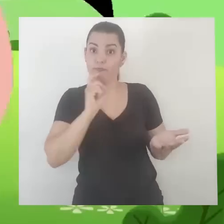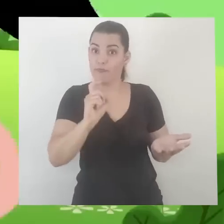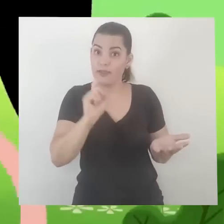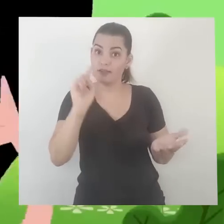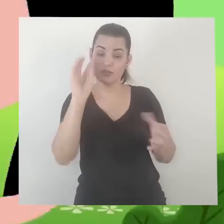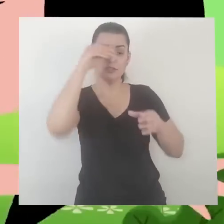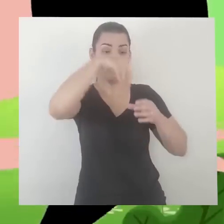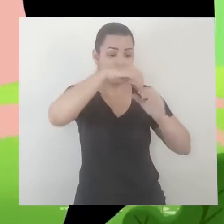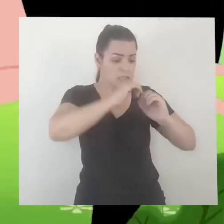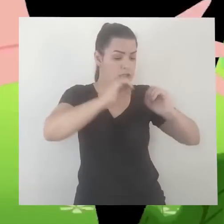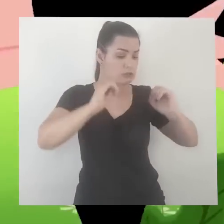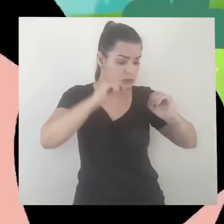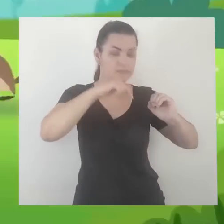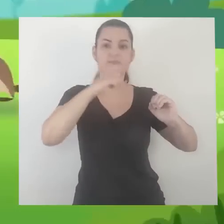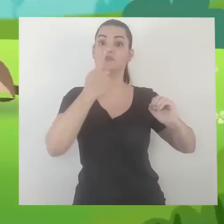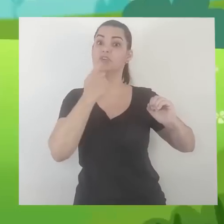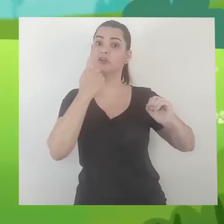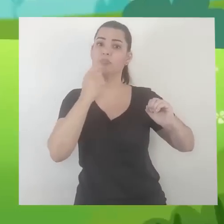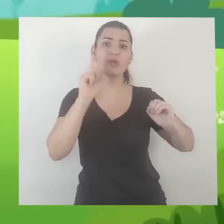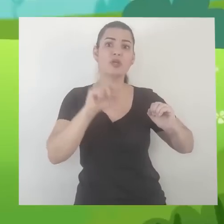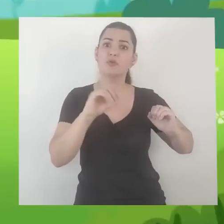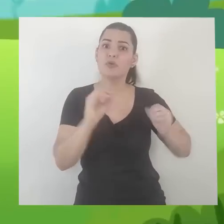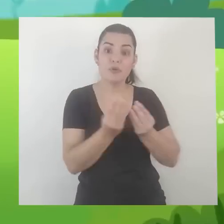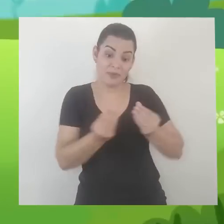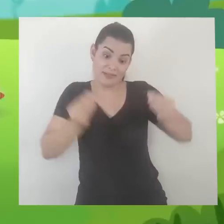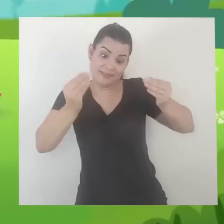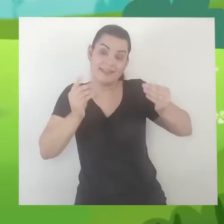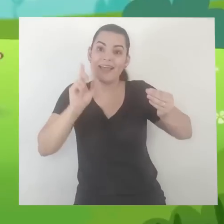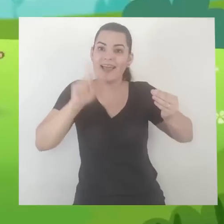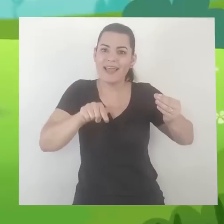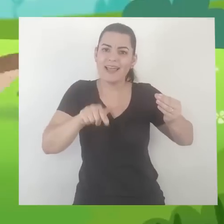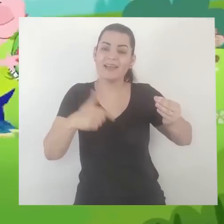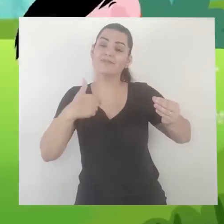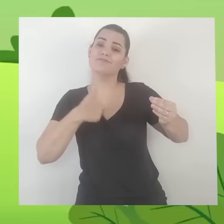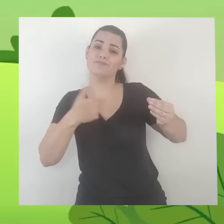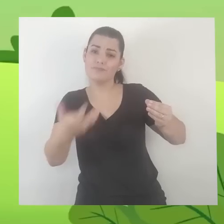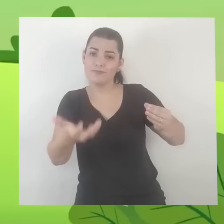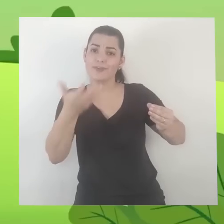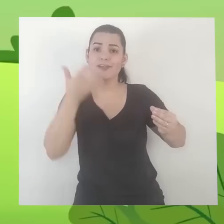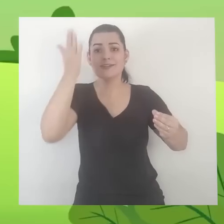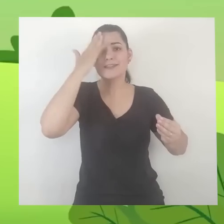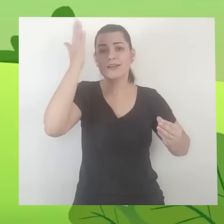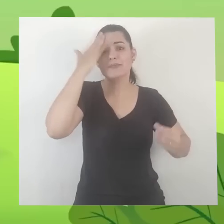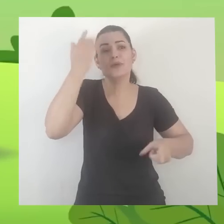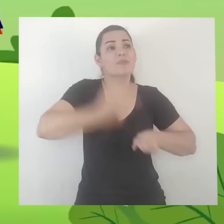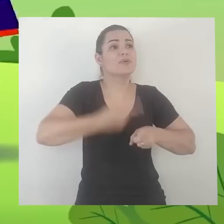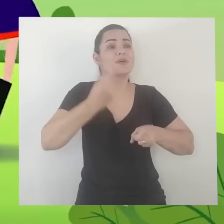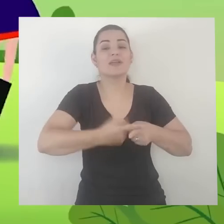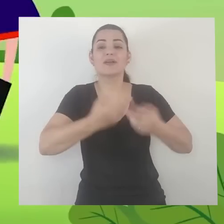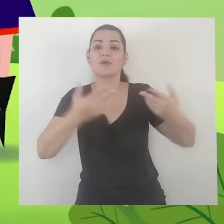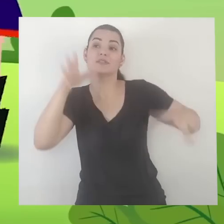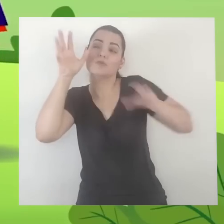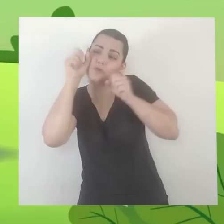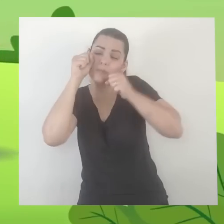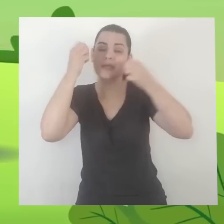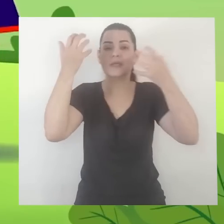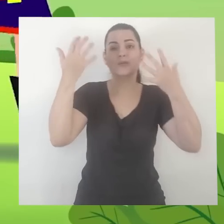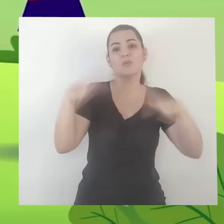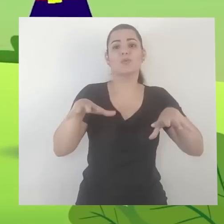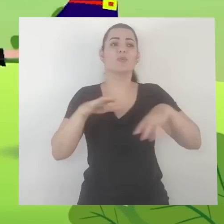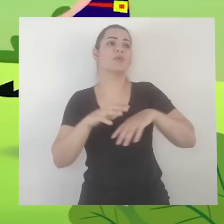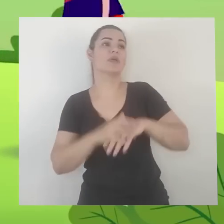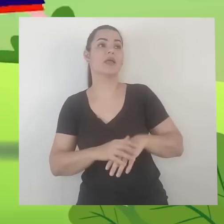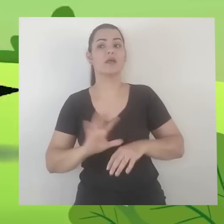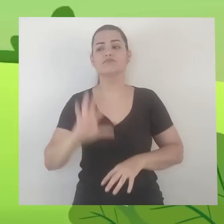a melancia. Eu quero saber, não quero dormir. O que